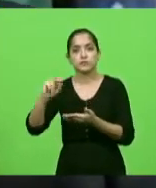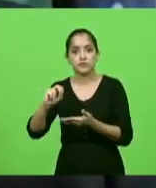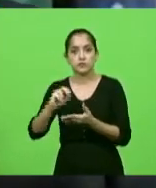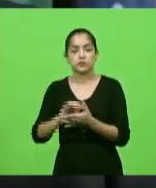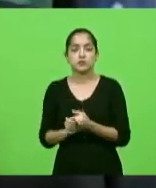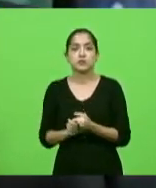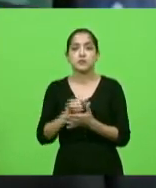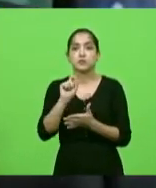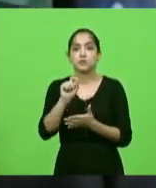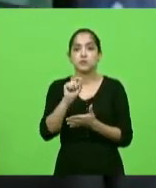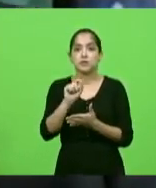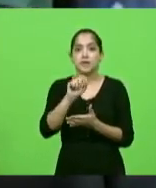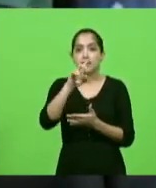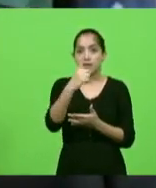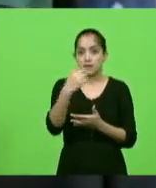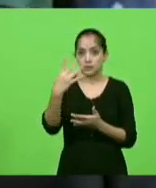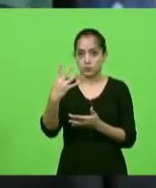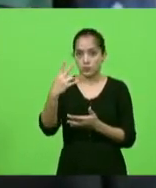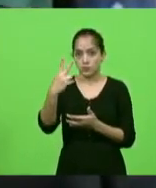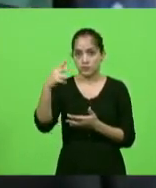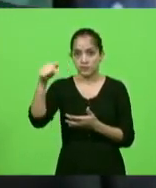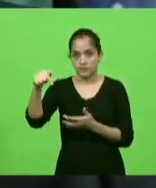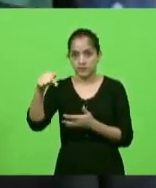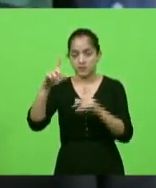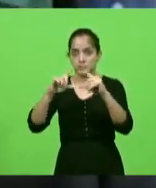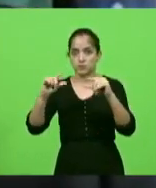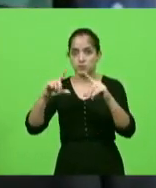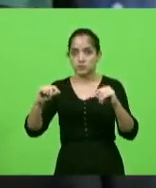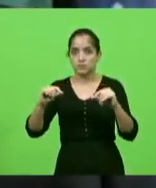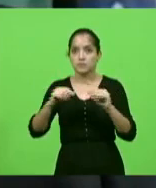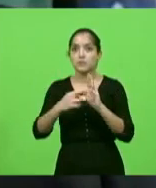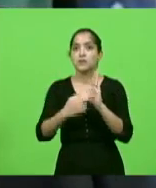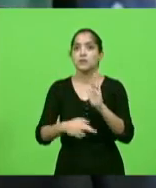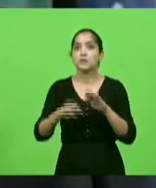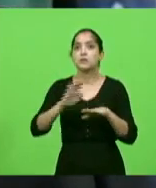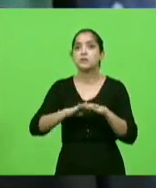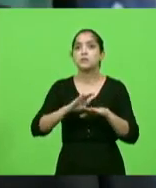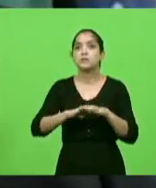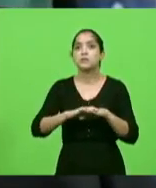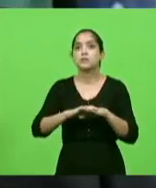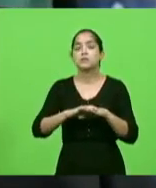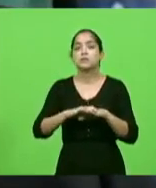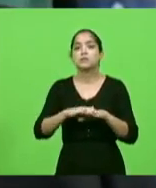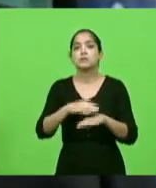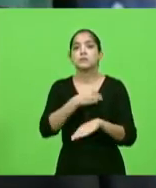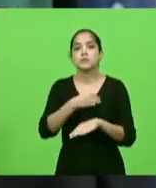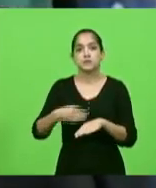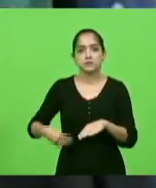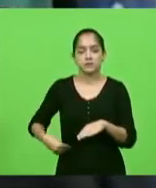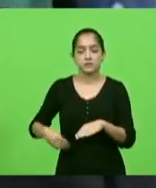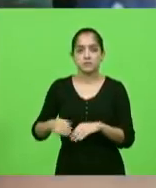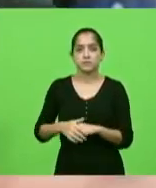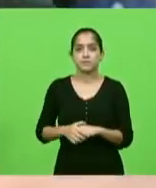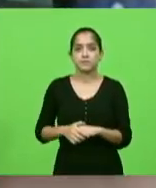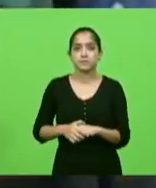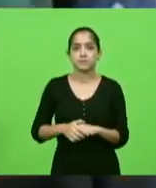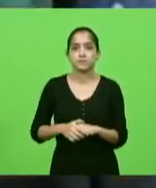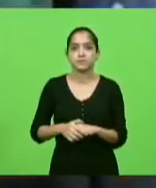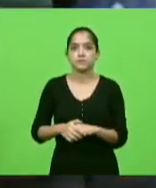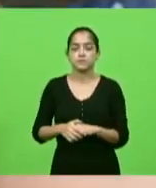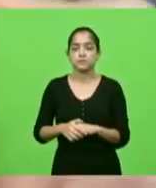ela no inquérito 1427 do Distrito Federal a dia já lá podia do ministério Benedito Gonçalves tiver